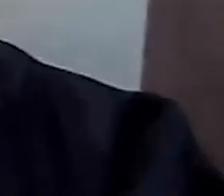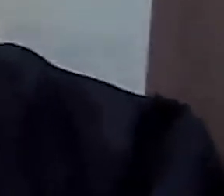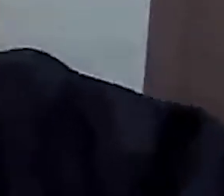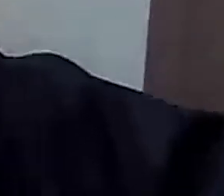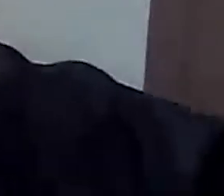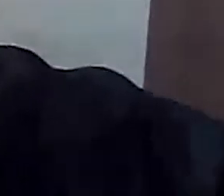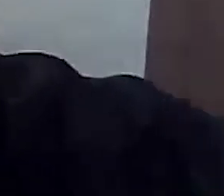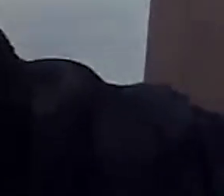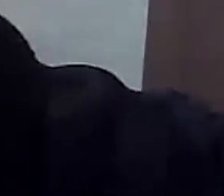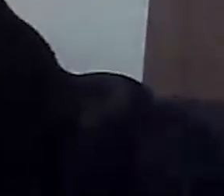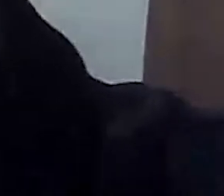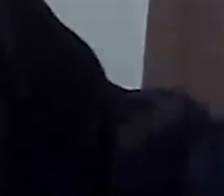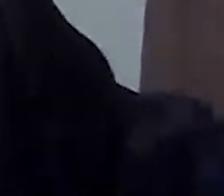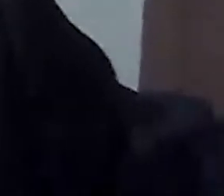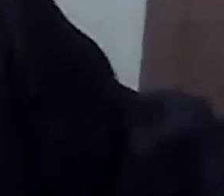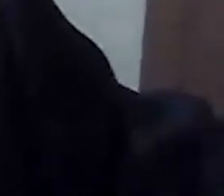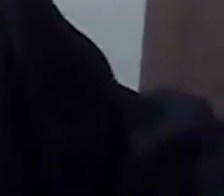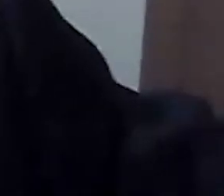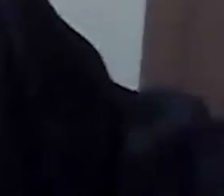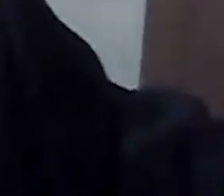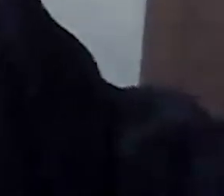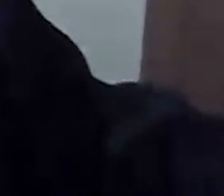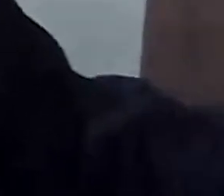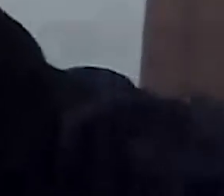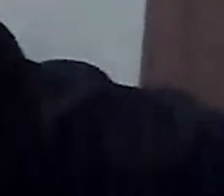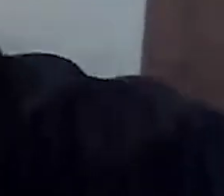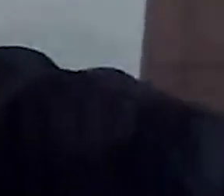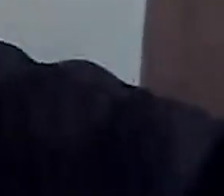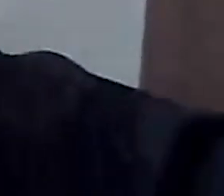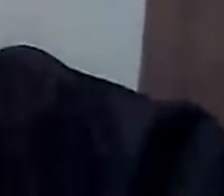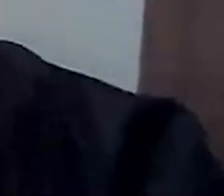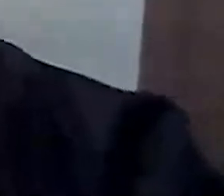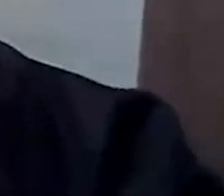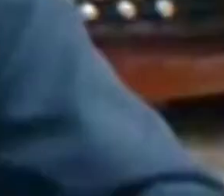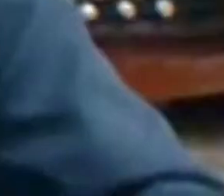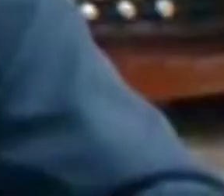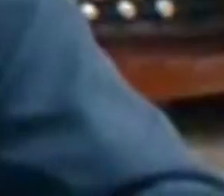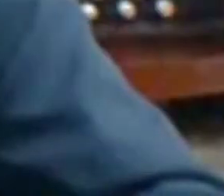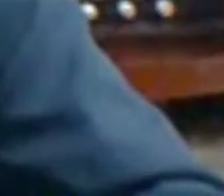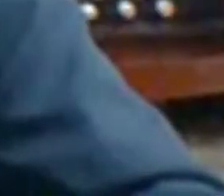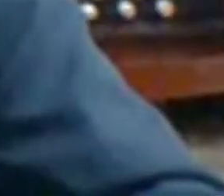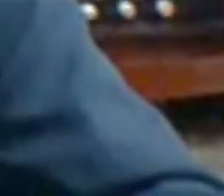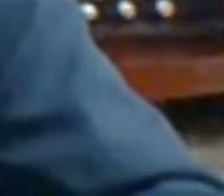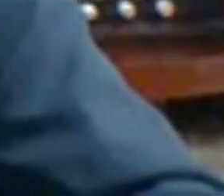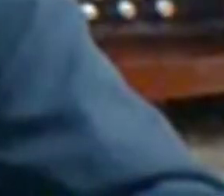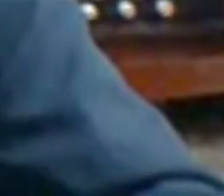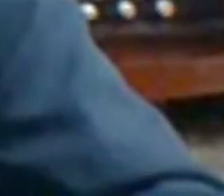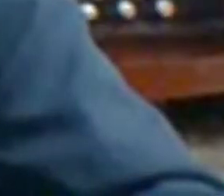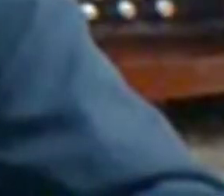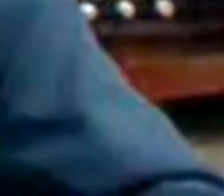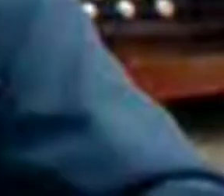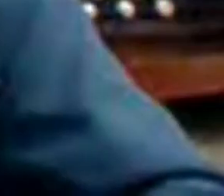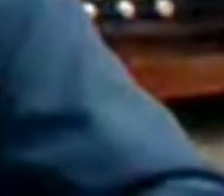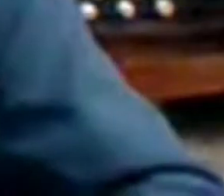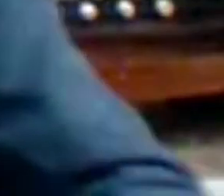suscitar isso. Não é? Desembargadora Zeneide tinha pedido a palavra. Desculpe, Zeneide. Não, só para dizer que